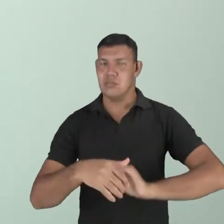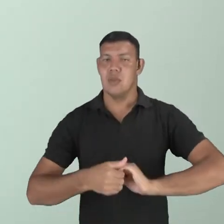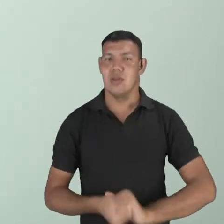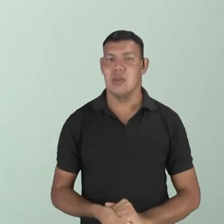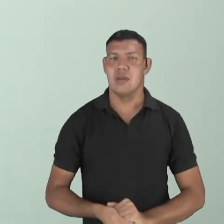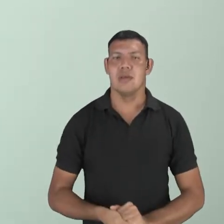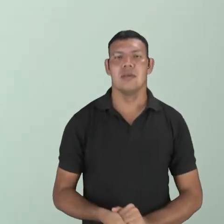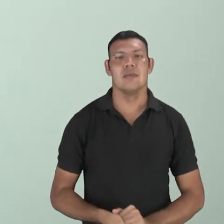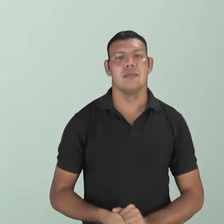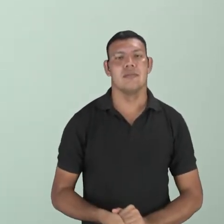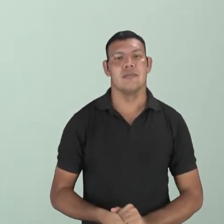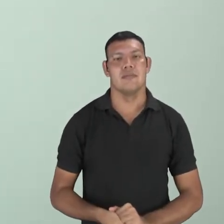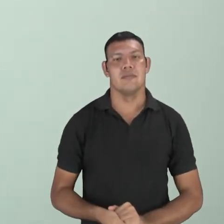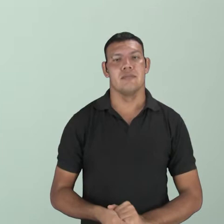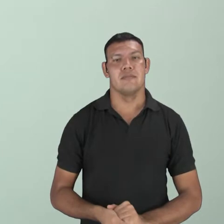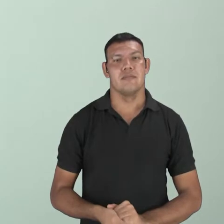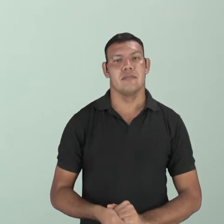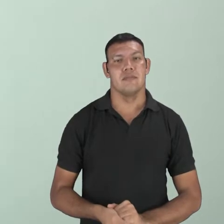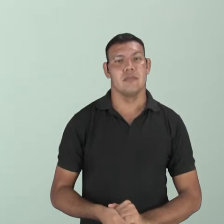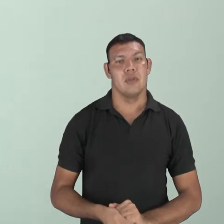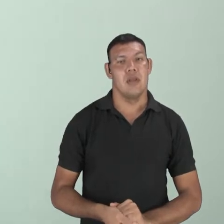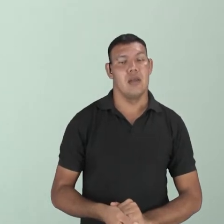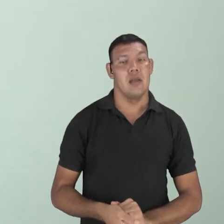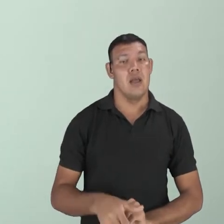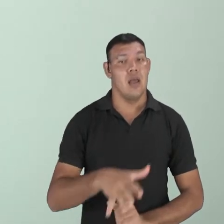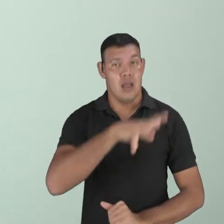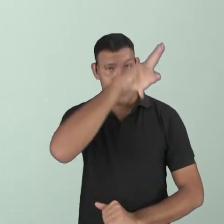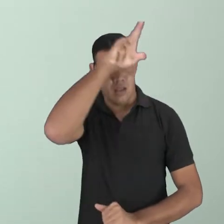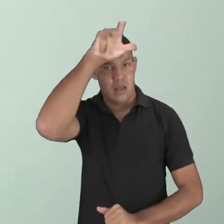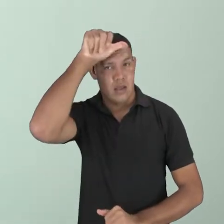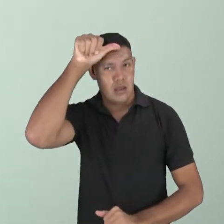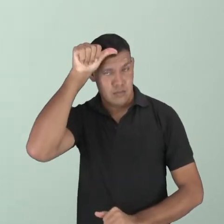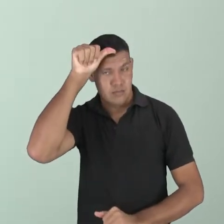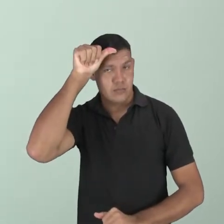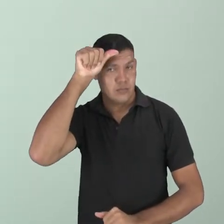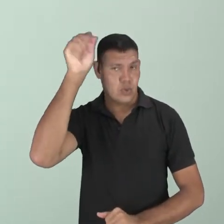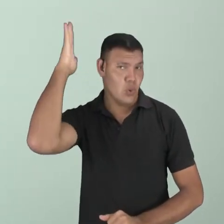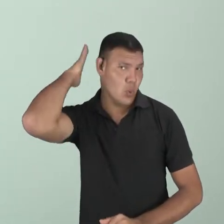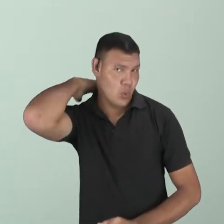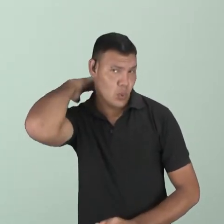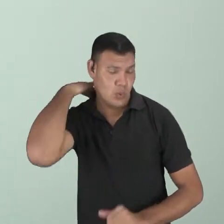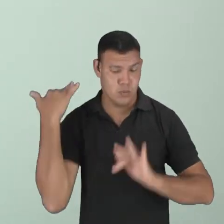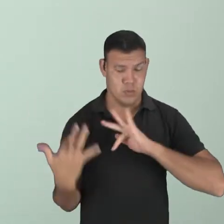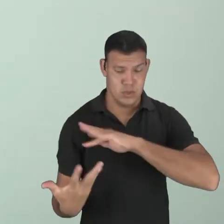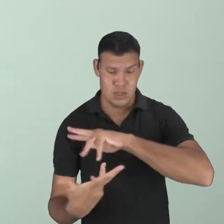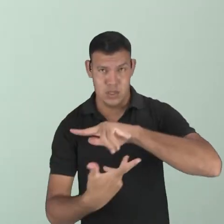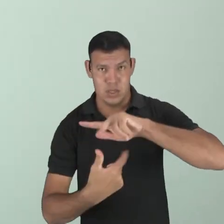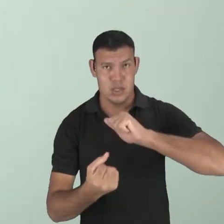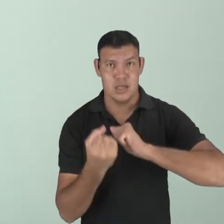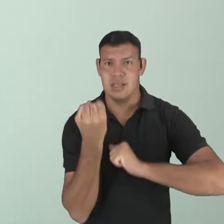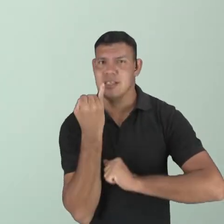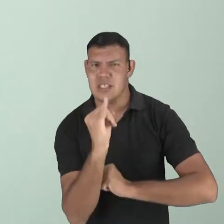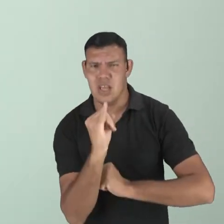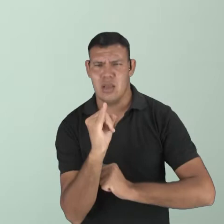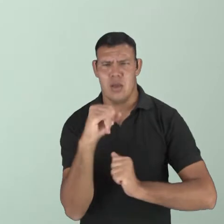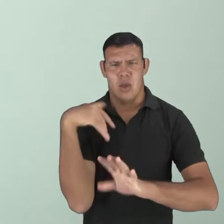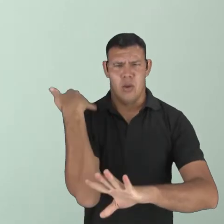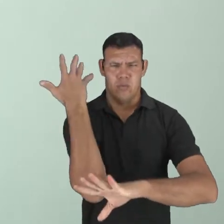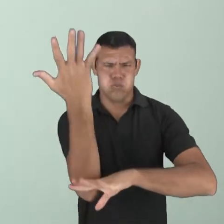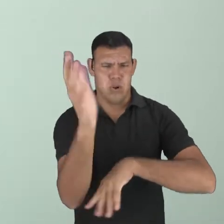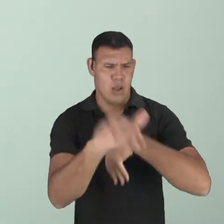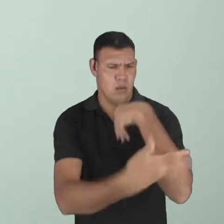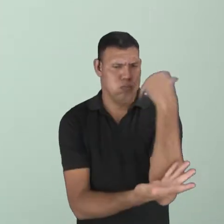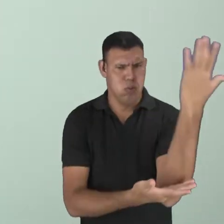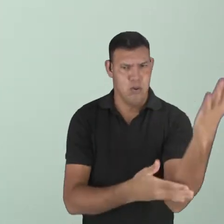sempre ouvimos falar, a Amazônia é o pulmão do mundo, né? Se nós temos aí um desmatamento de uma forma excessiva e